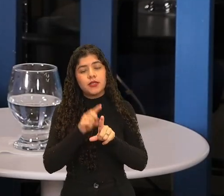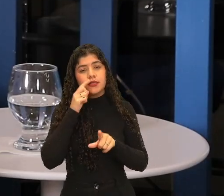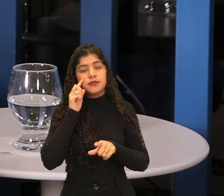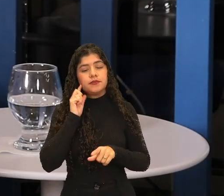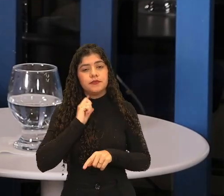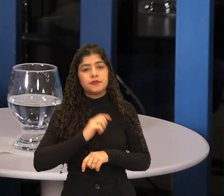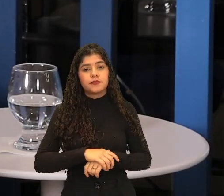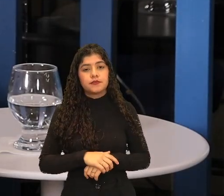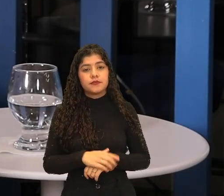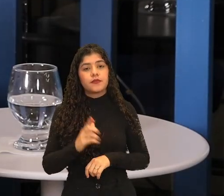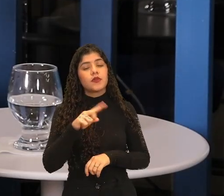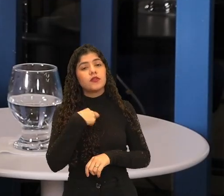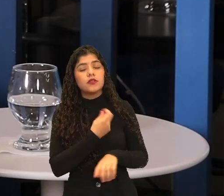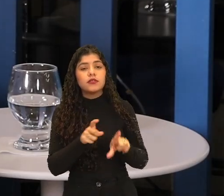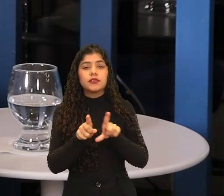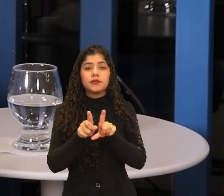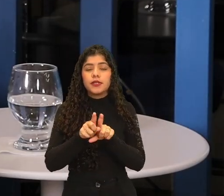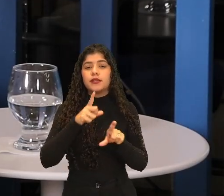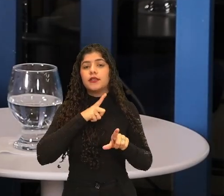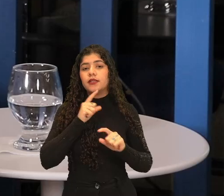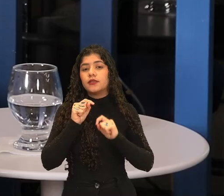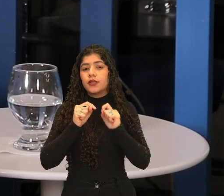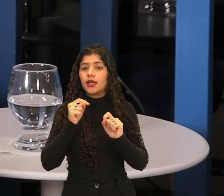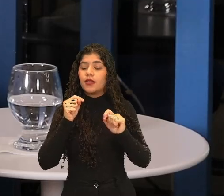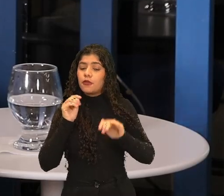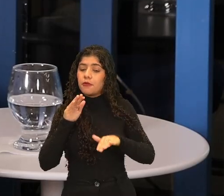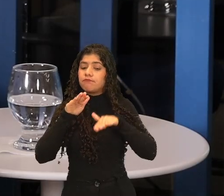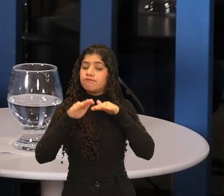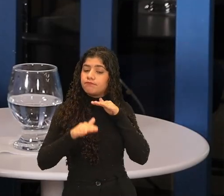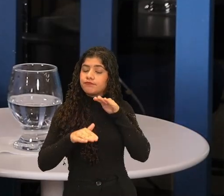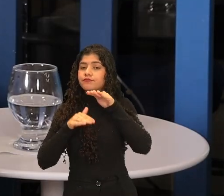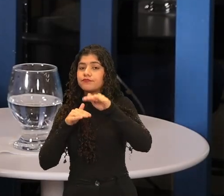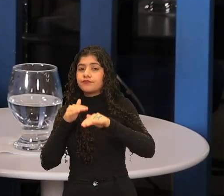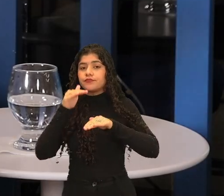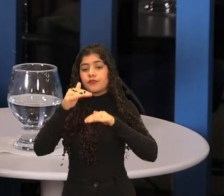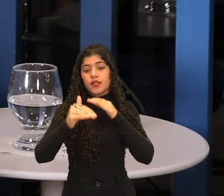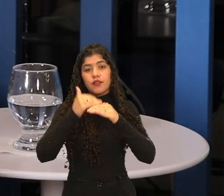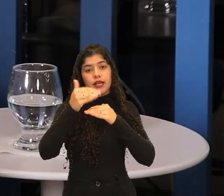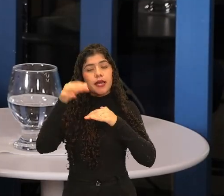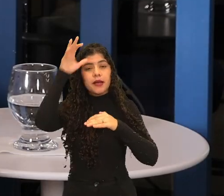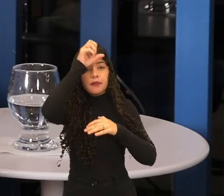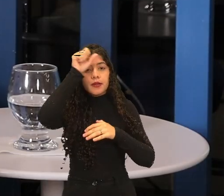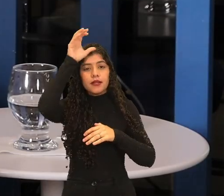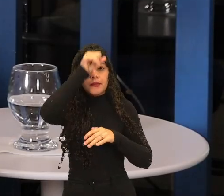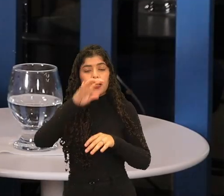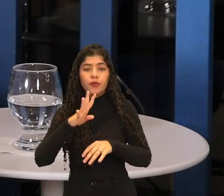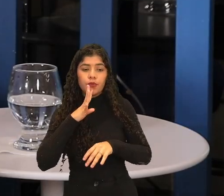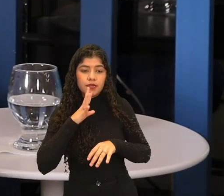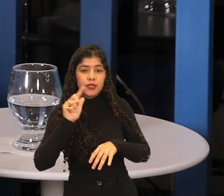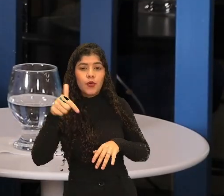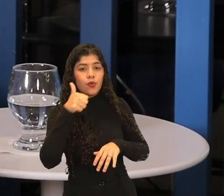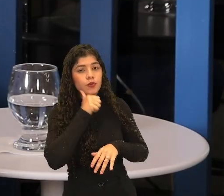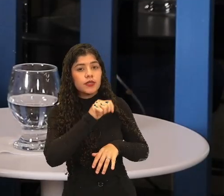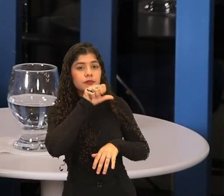né? Então a gente vai, né? Foi trilhando por esse caminho e foi aprendendo com outras mães, né? Foi aprendendo